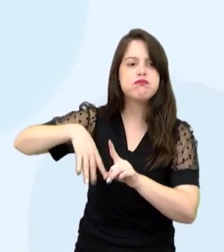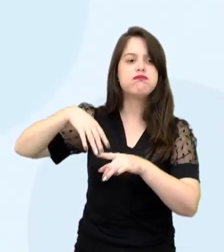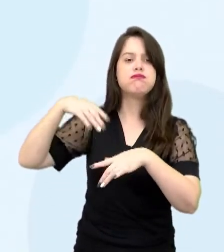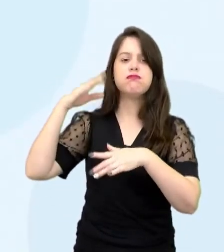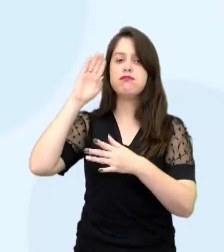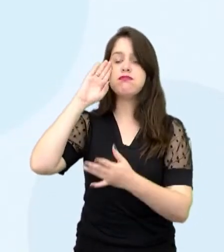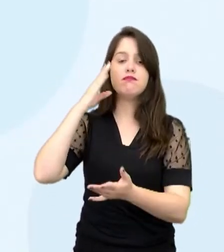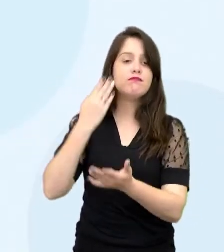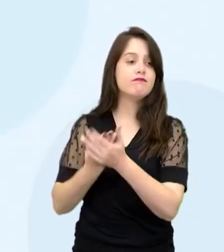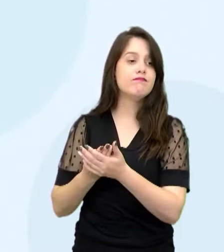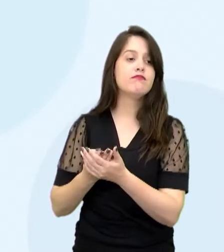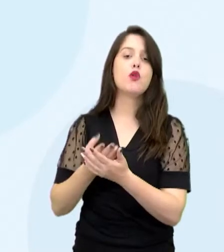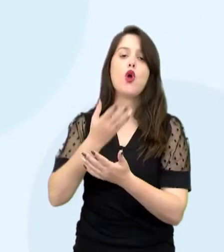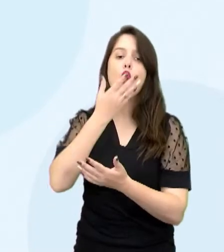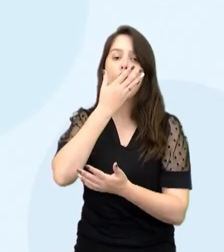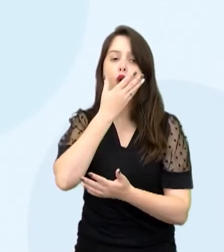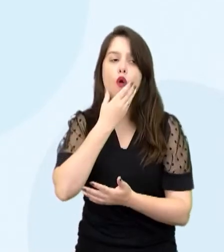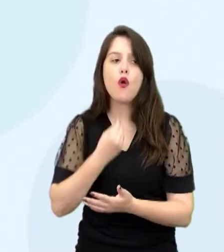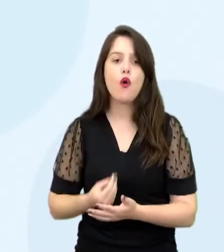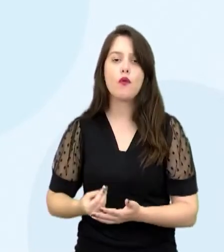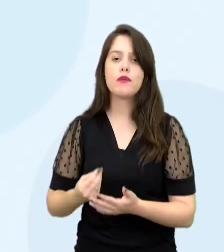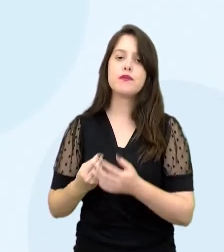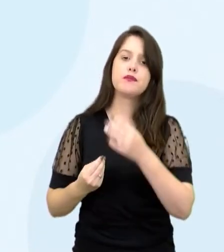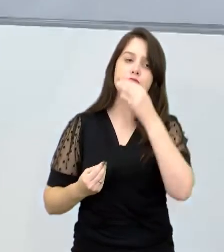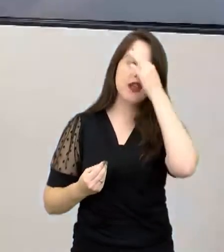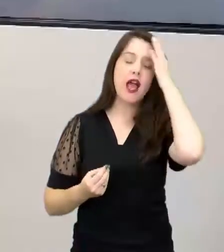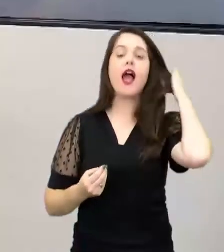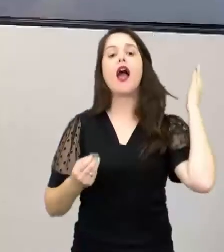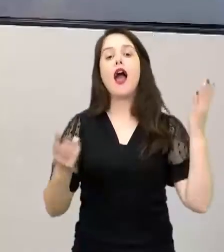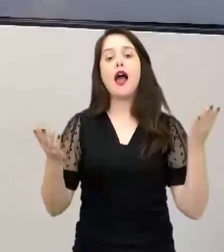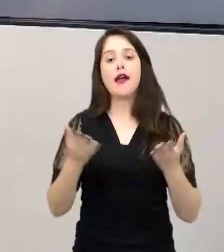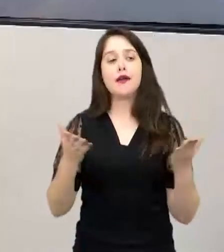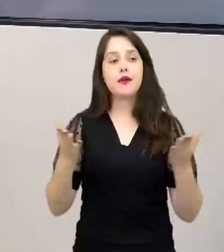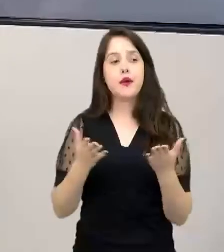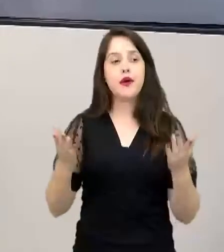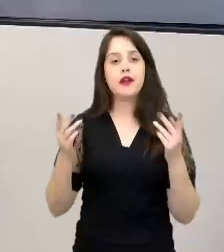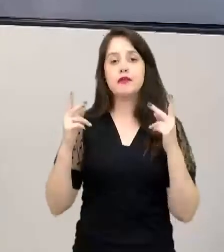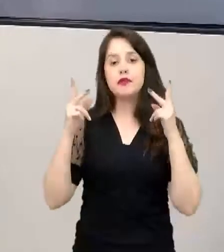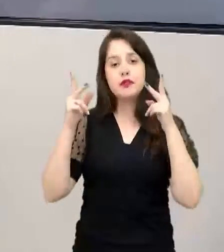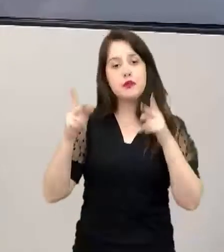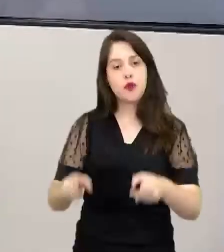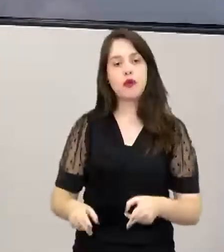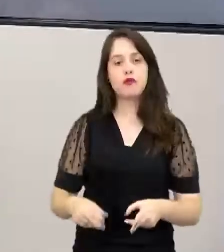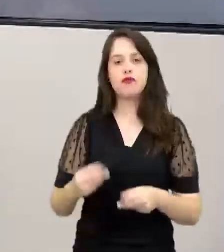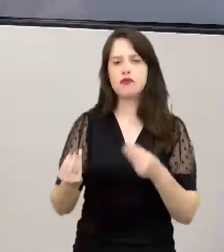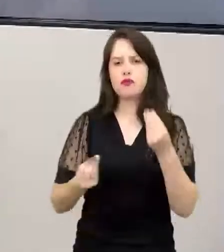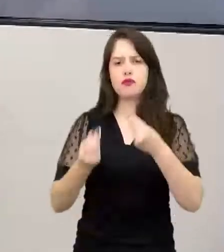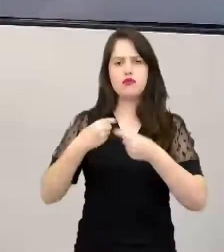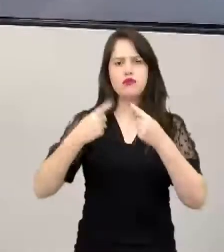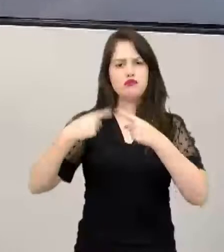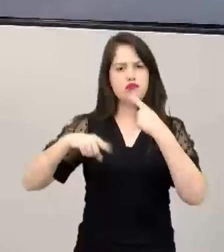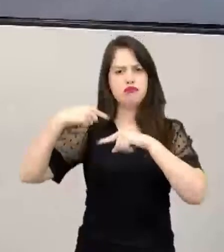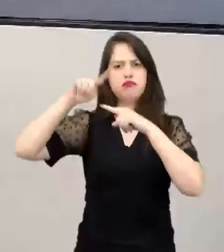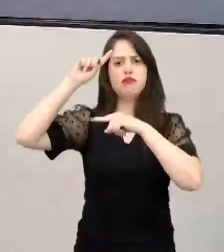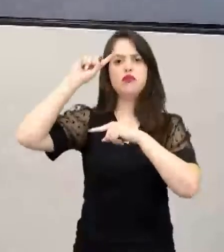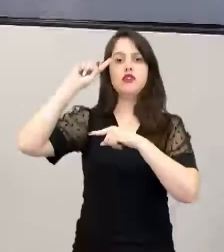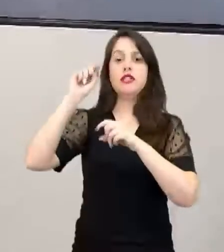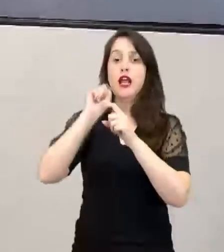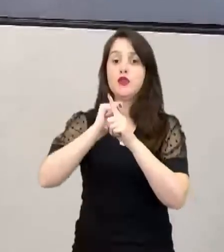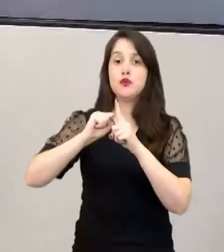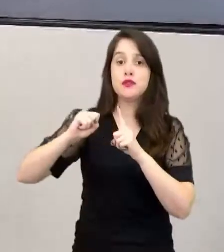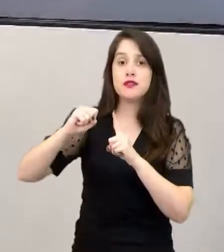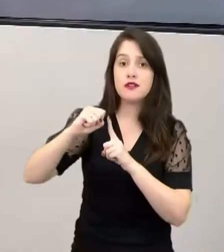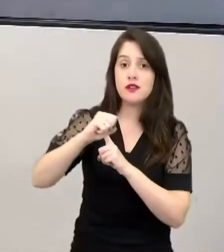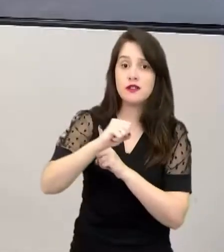com os primeiros homens modernos. Então aí, como que isso foi evoluindo, né? Essa questão aí da sociedade,